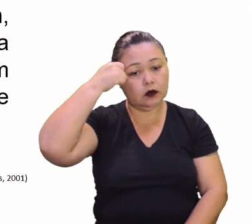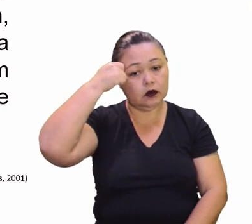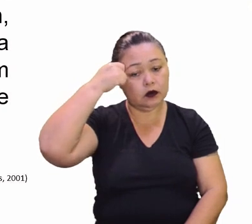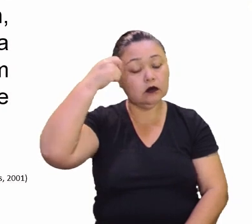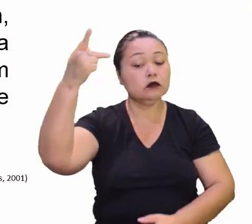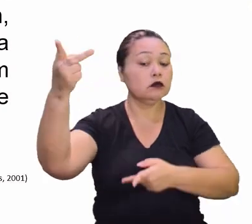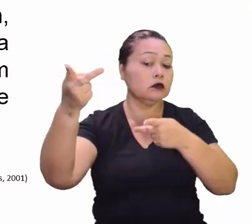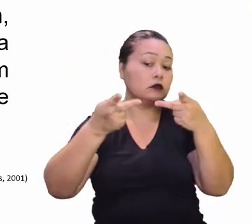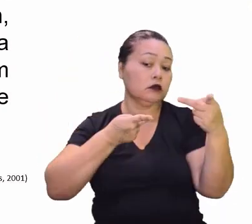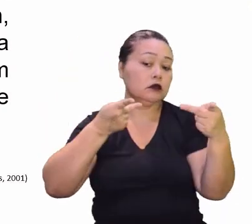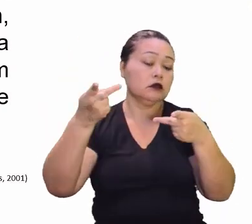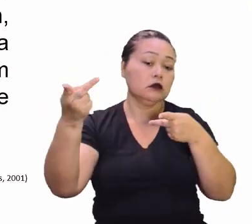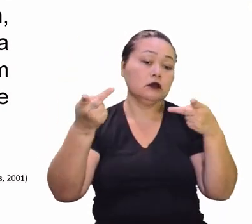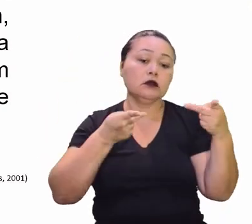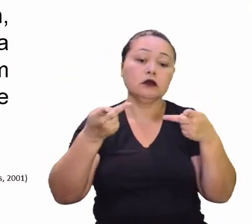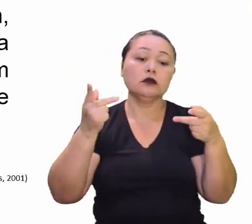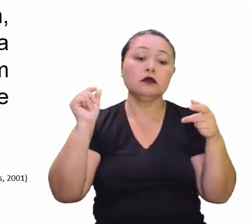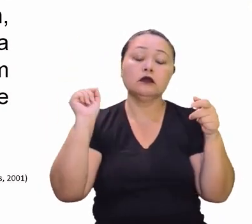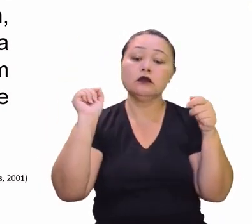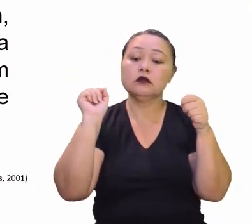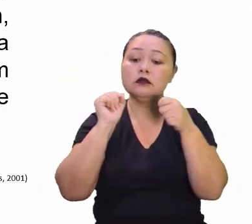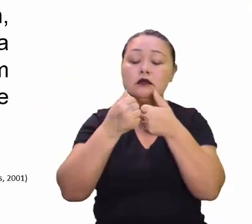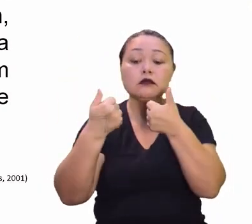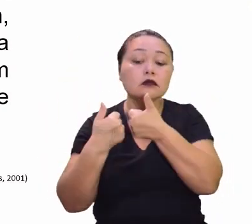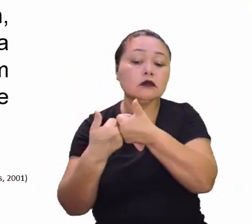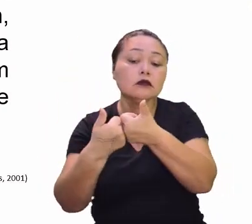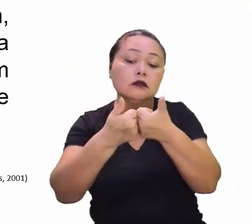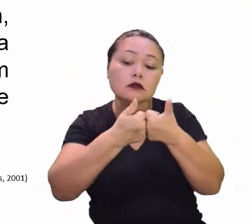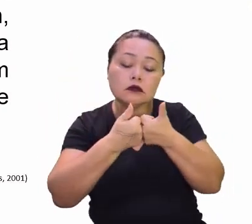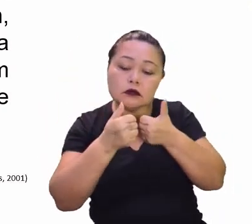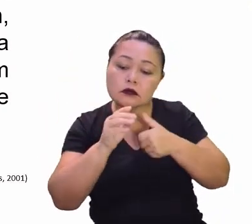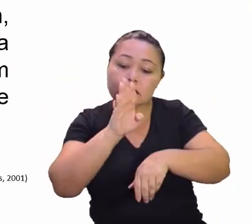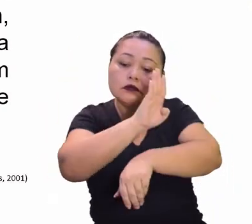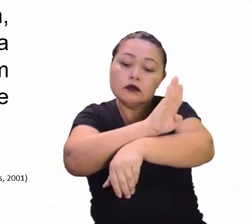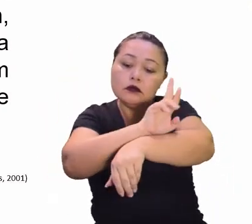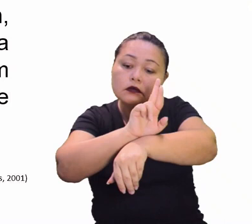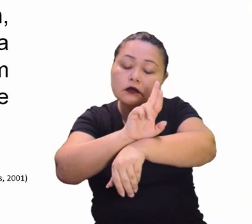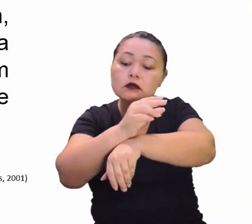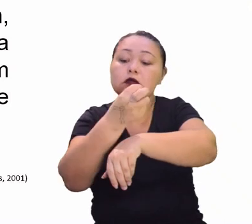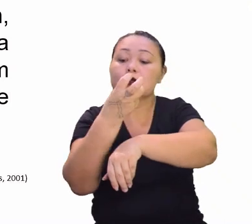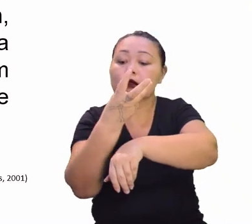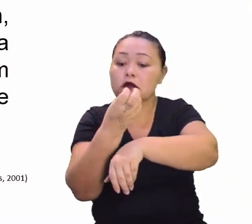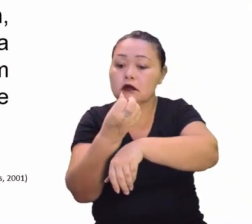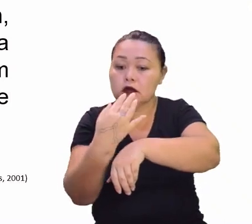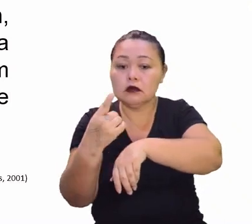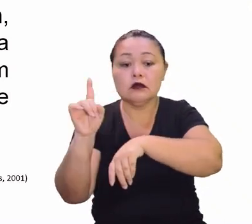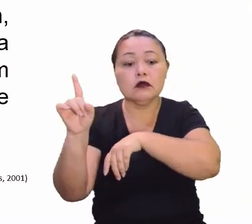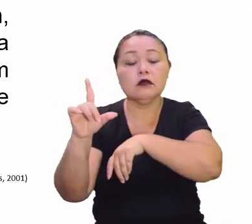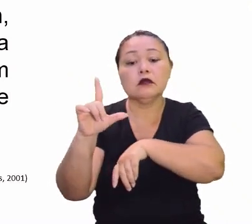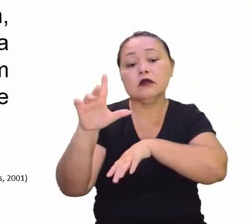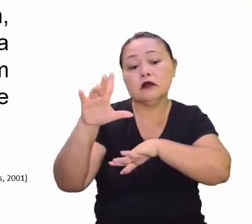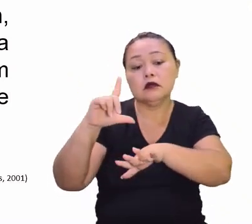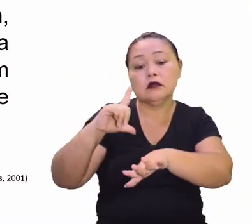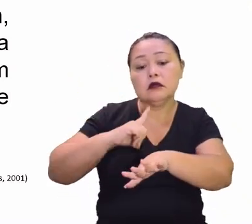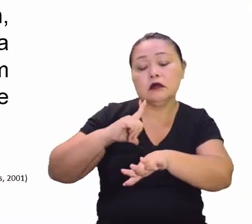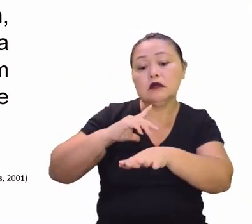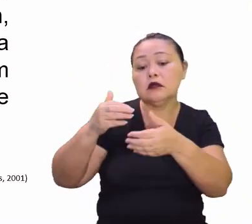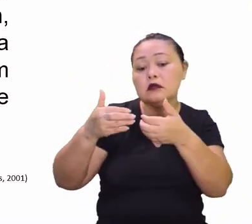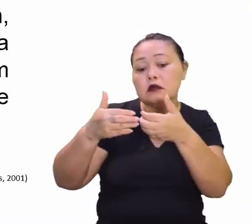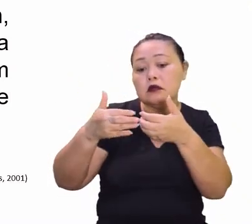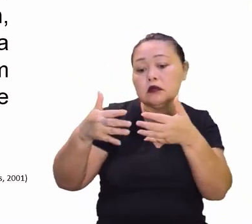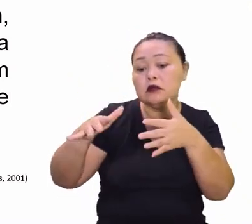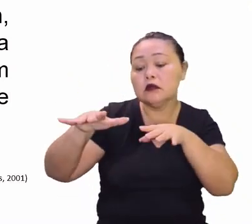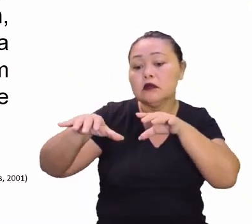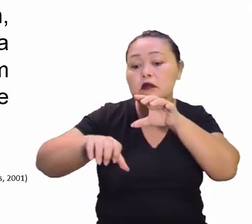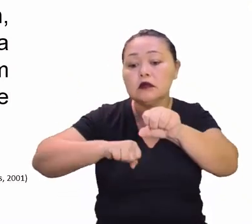esses projetos foram realizados próximo ao caminho da BR-364, né? Exatamente. Então,